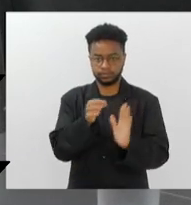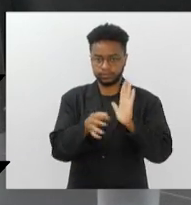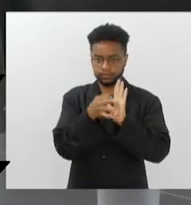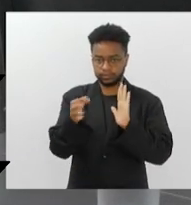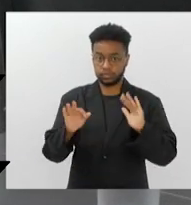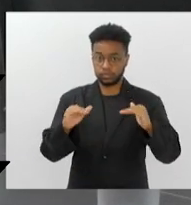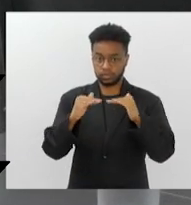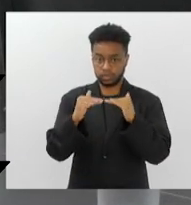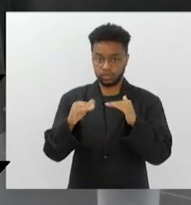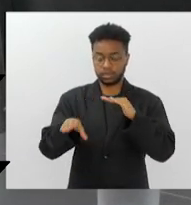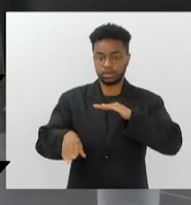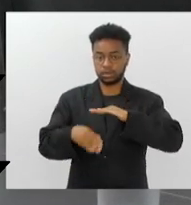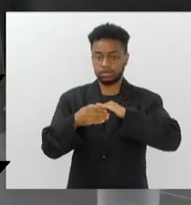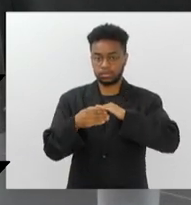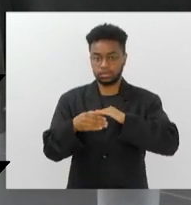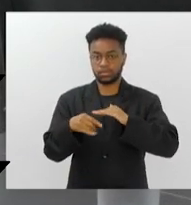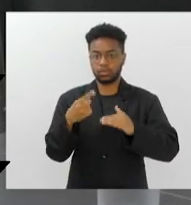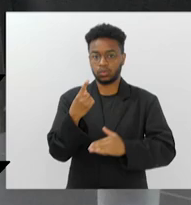favor